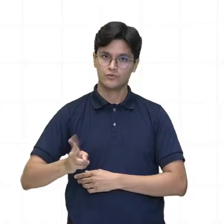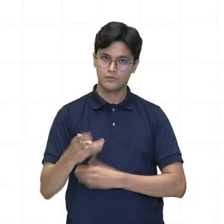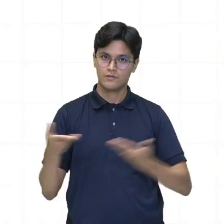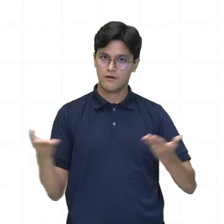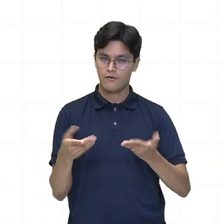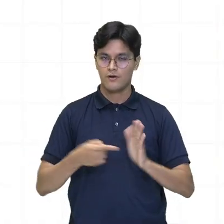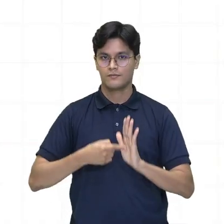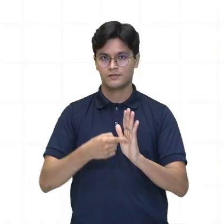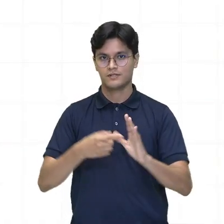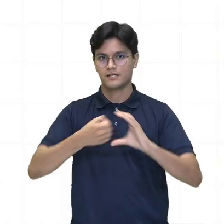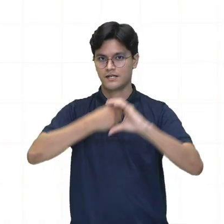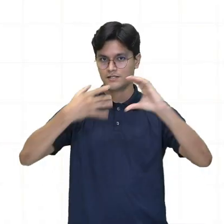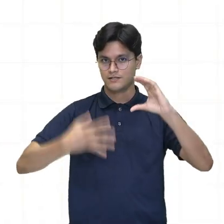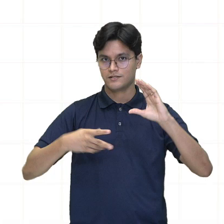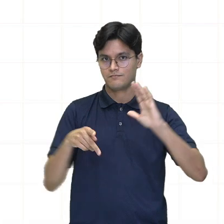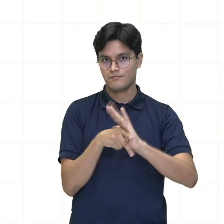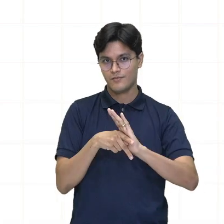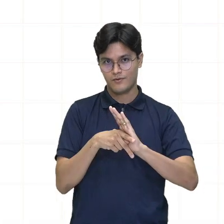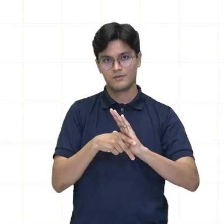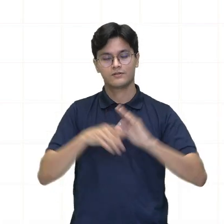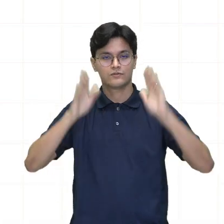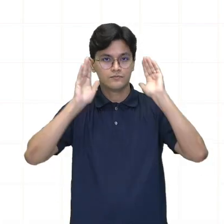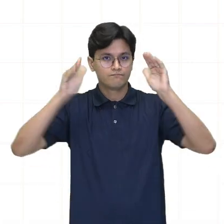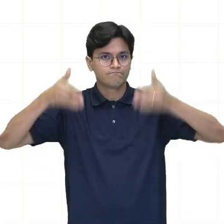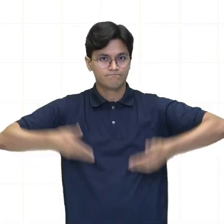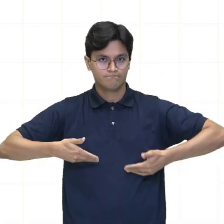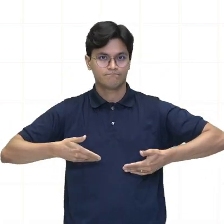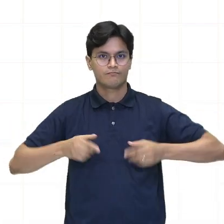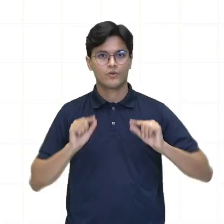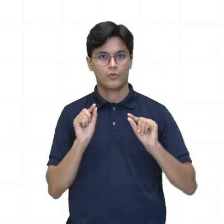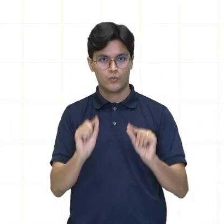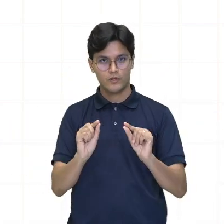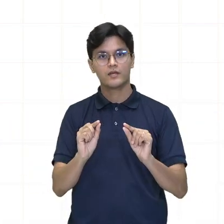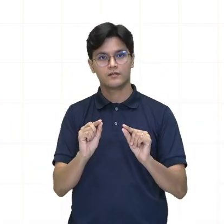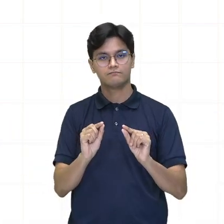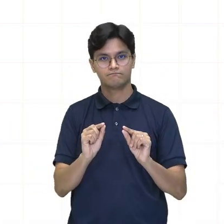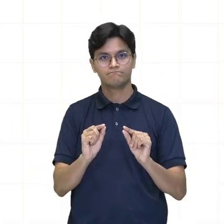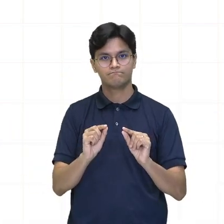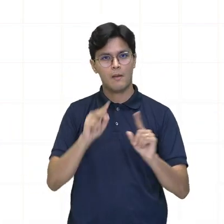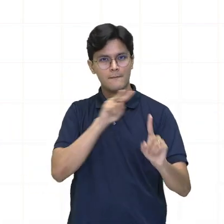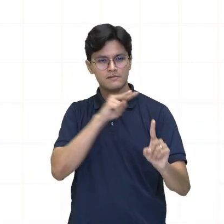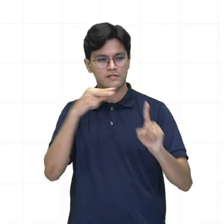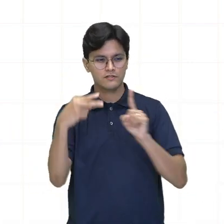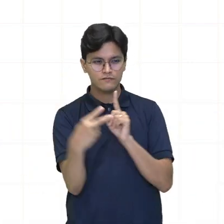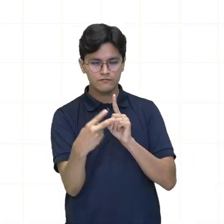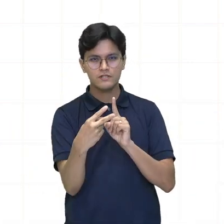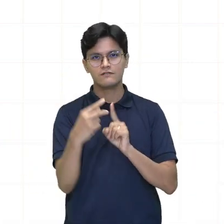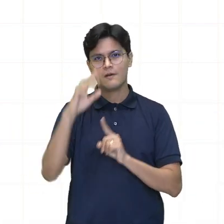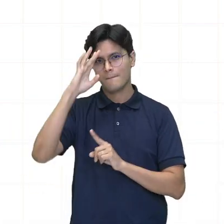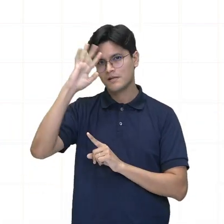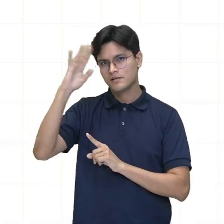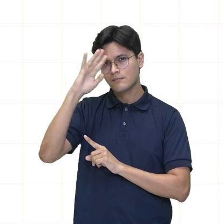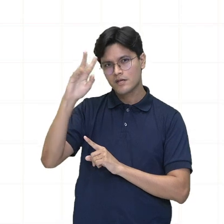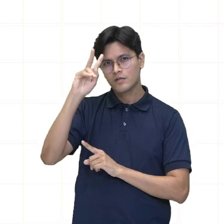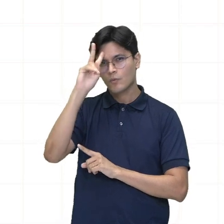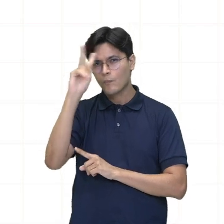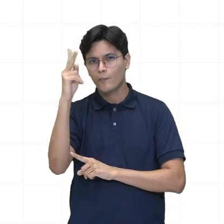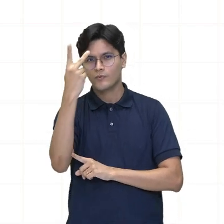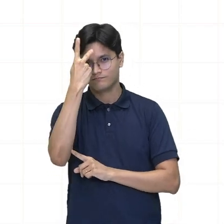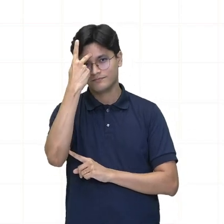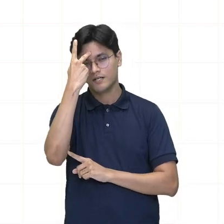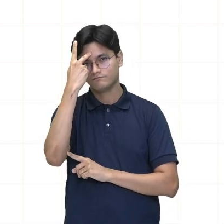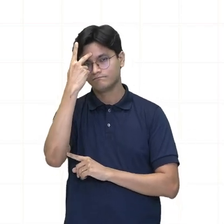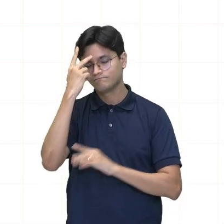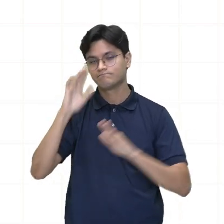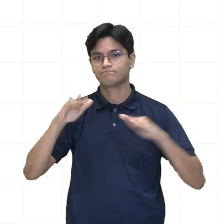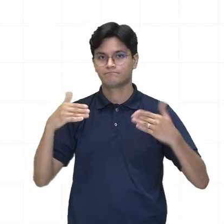antropocentrismo. Acompanhem comigo. Mudança de perspectiva do pensamento. Como eu já vinha falando para vocês, né? O homem